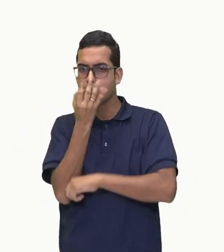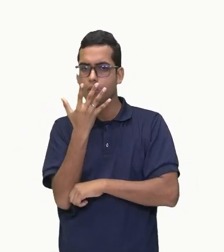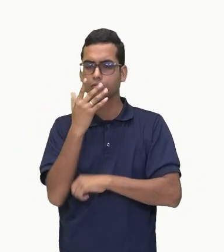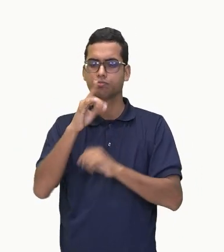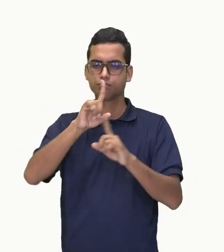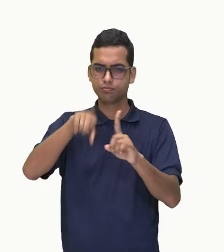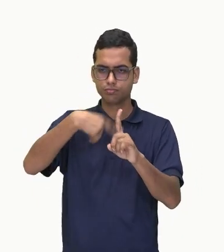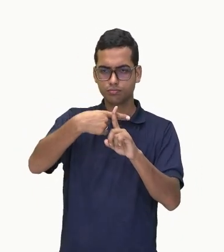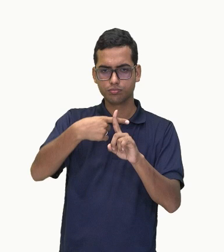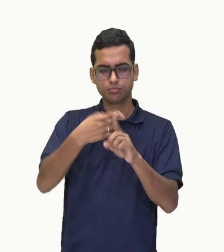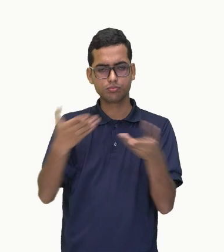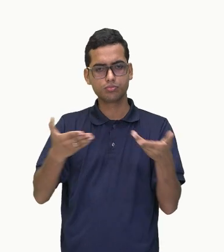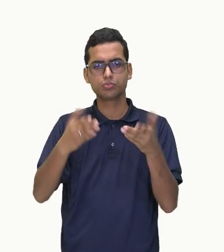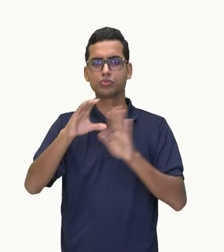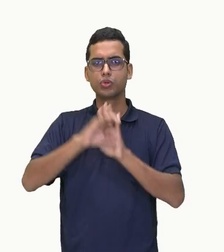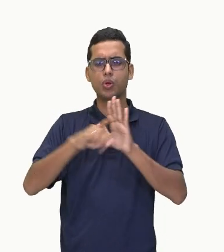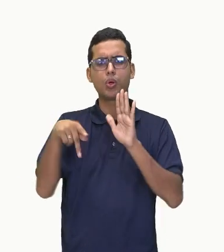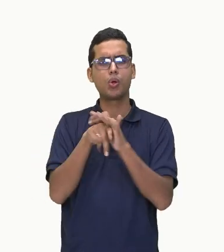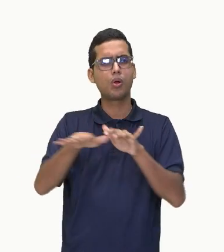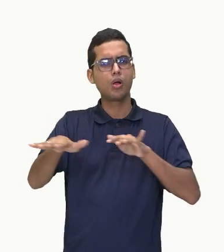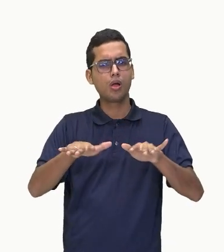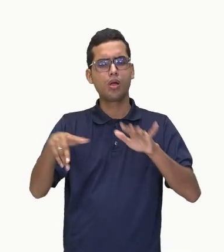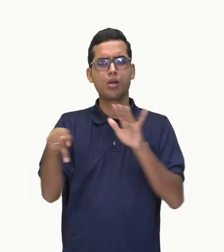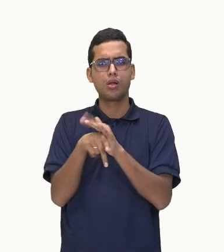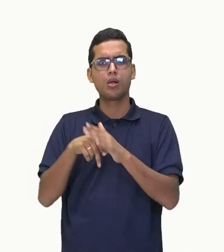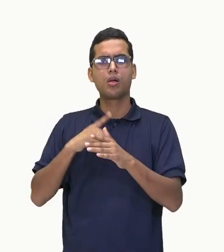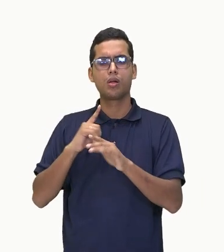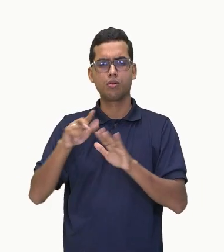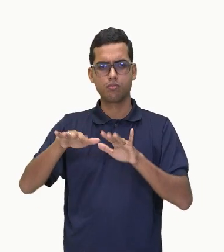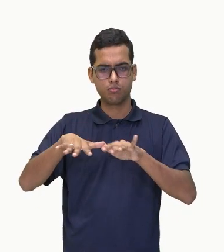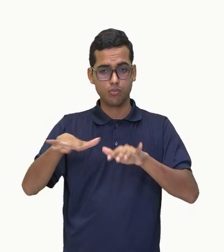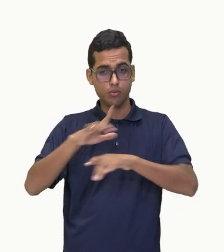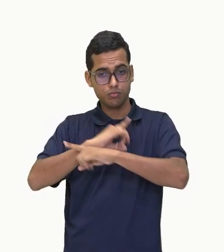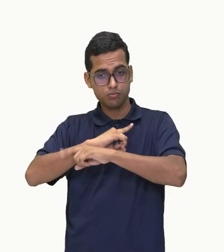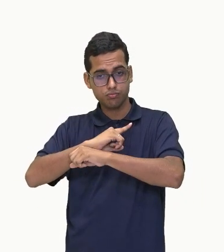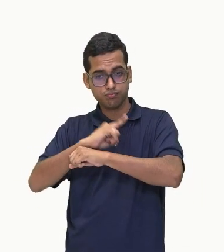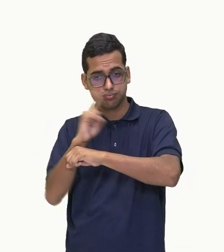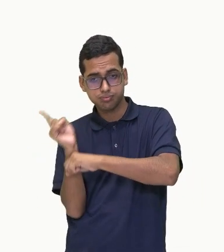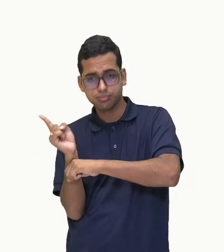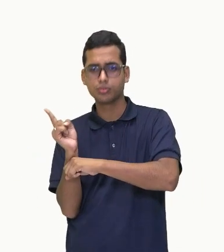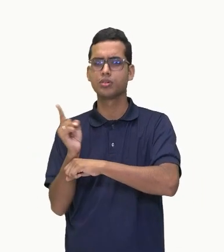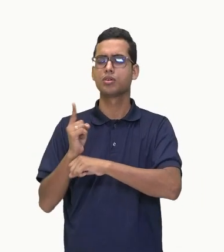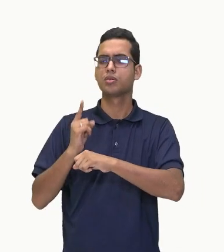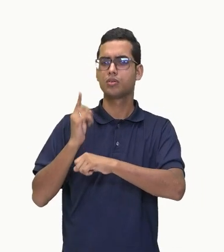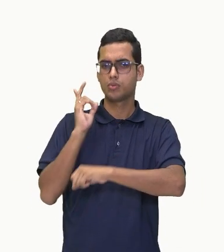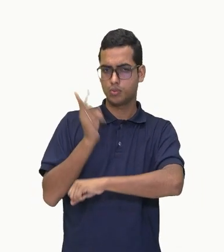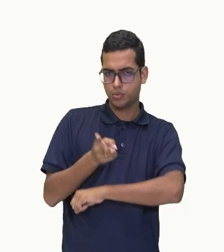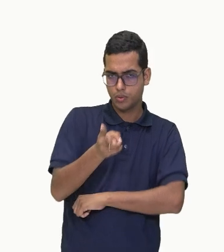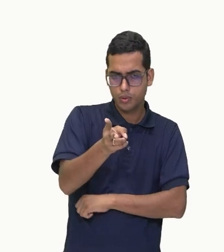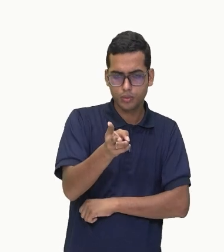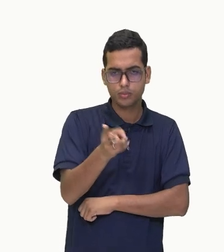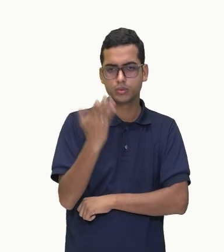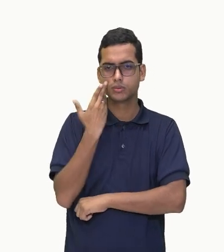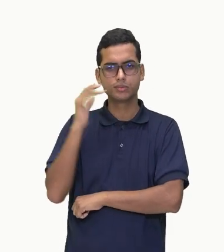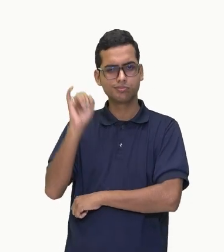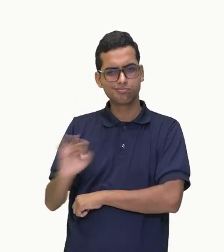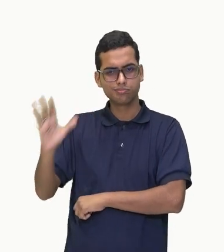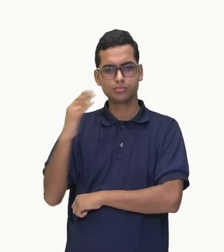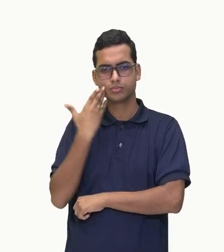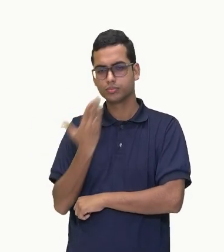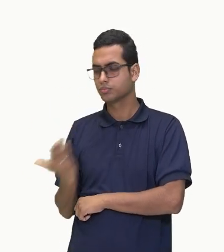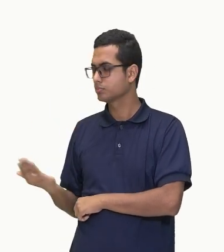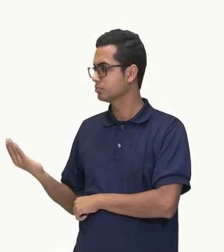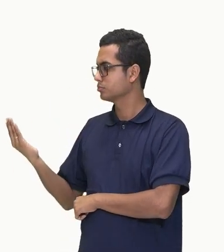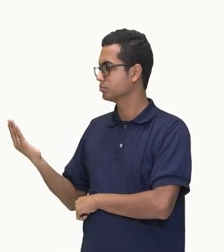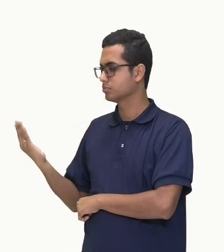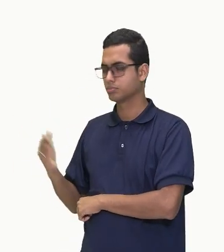vamos definir o que é o movimento progressivo. Vejam aí. Movimento progressivo, como a imagem nos mostra ali,